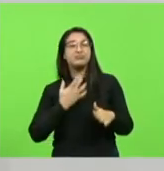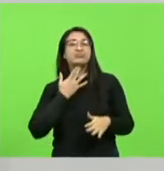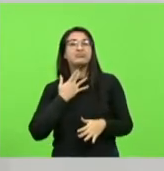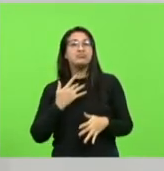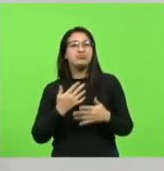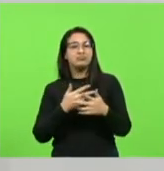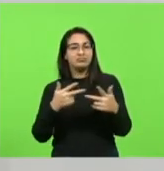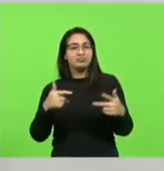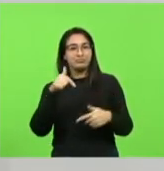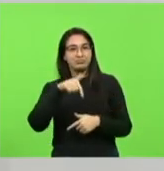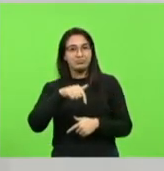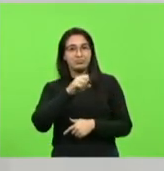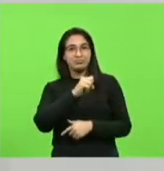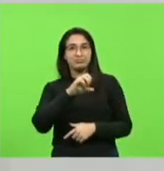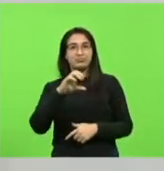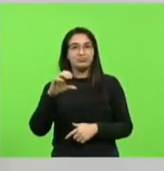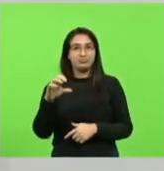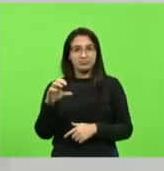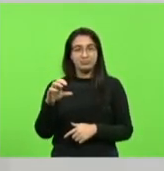nossa terra